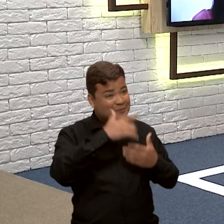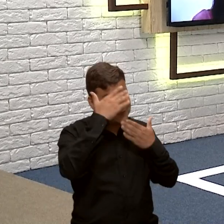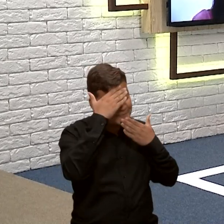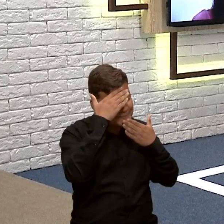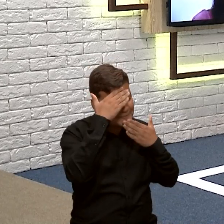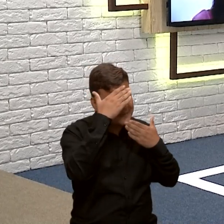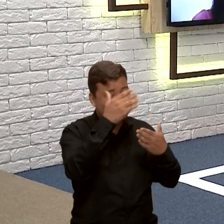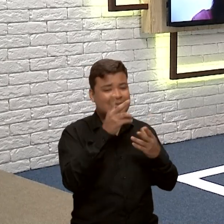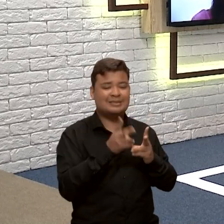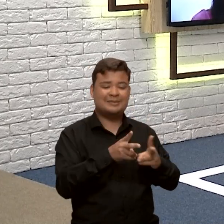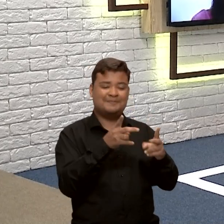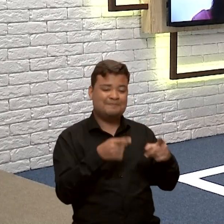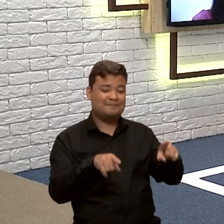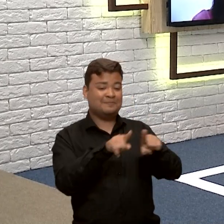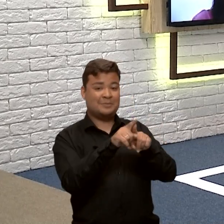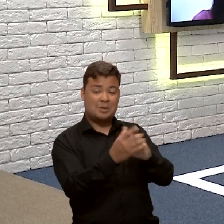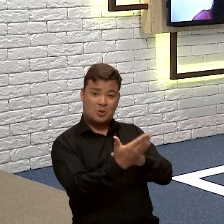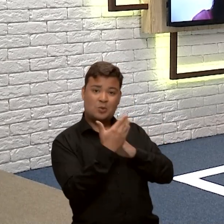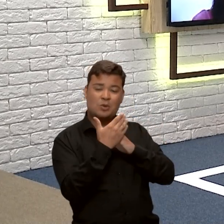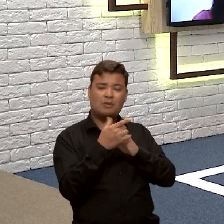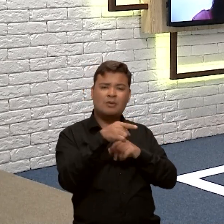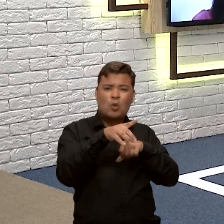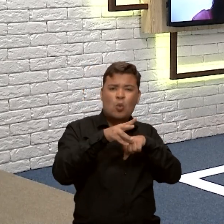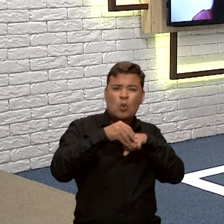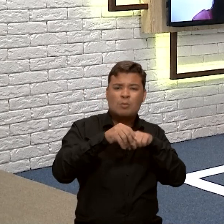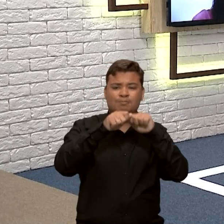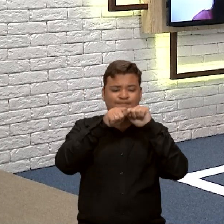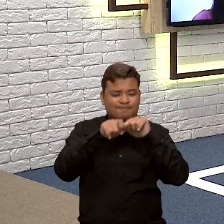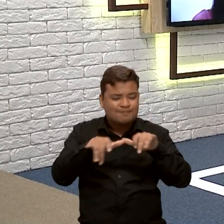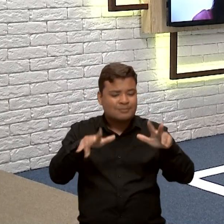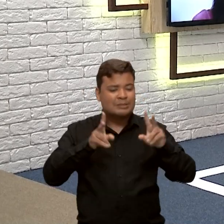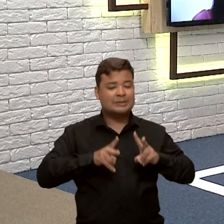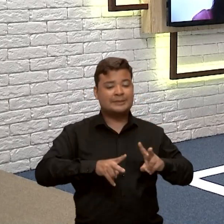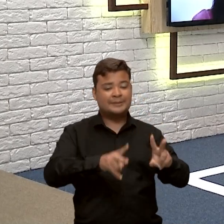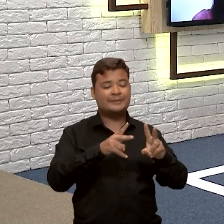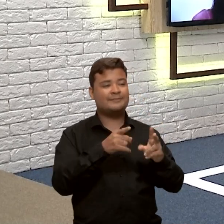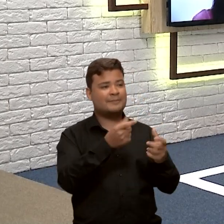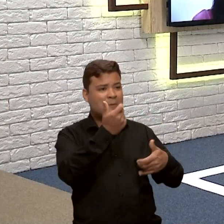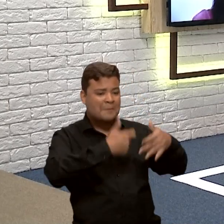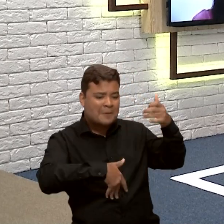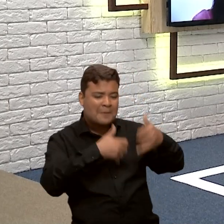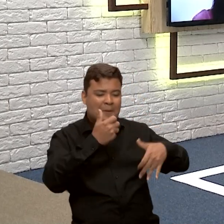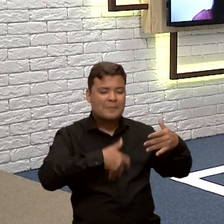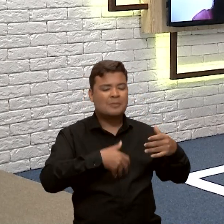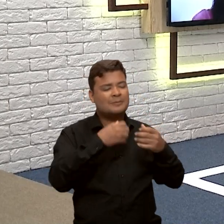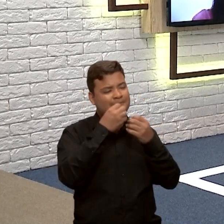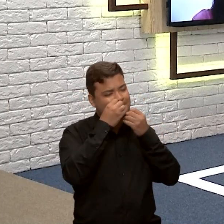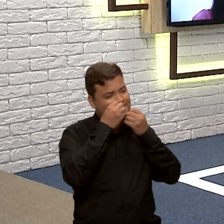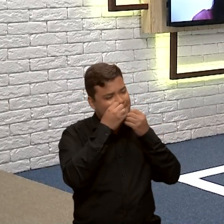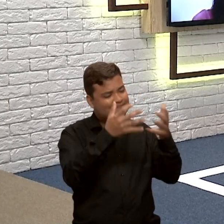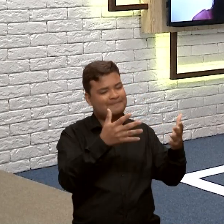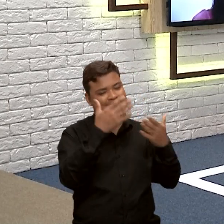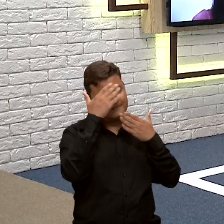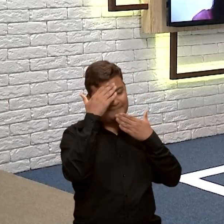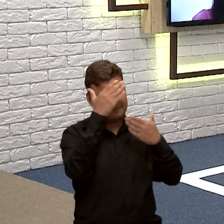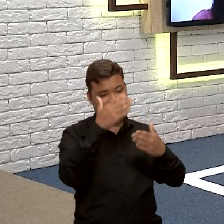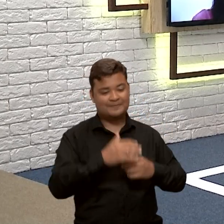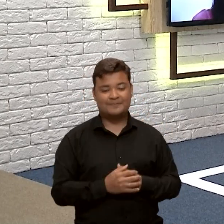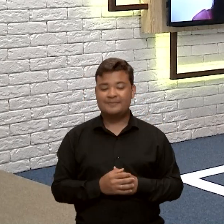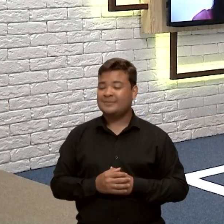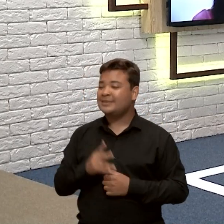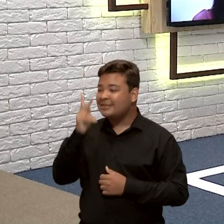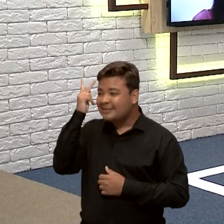parceira, compartilhando seus conhecimentos, a sua história de vida. Sempre muito bom poder ouvir a senhora, professora Vanessa.